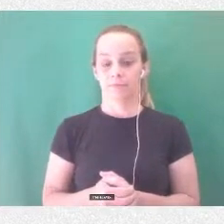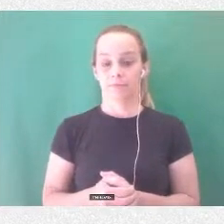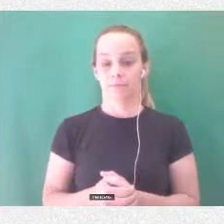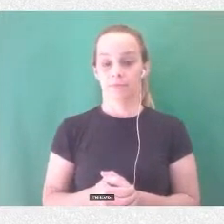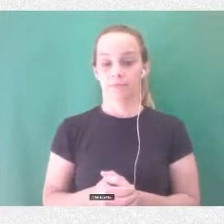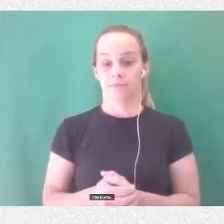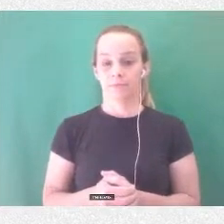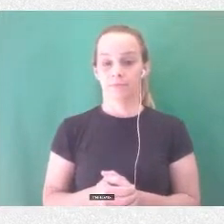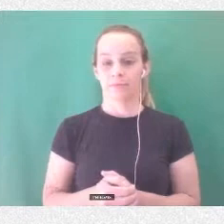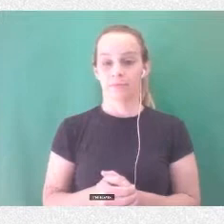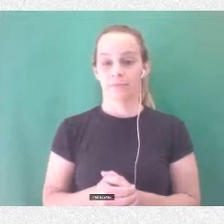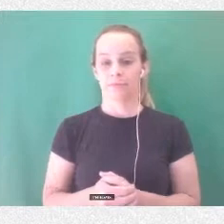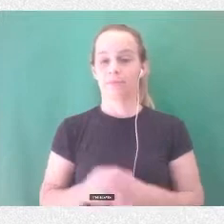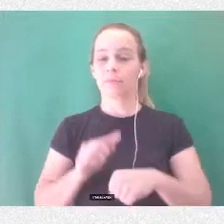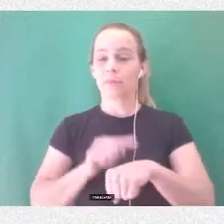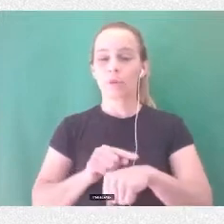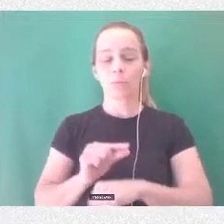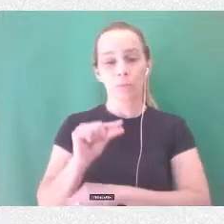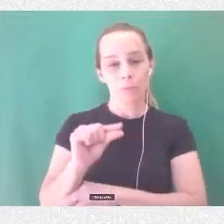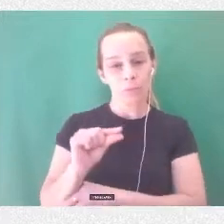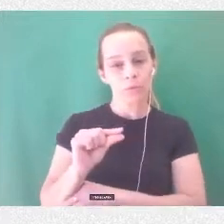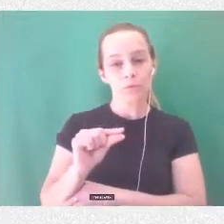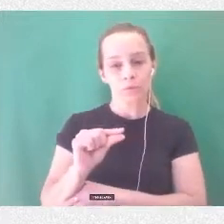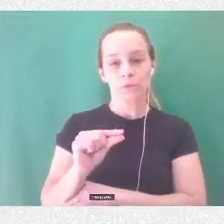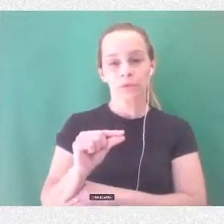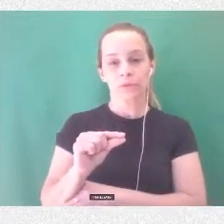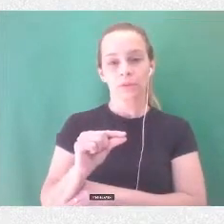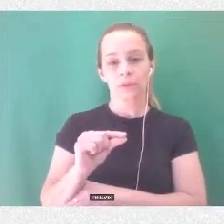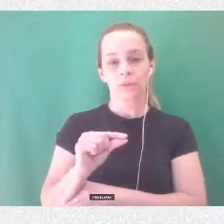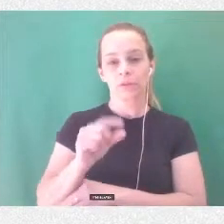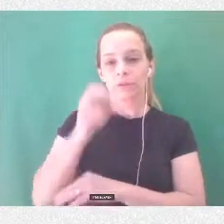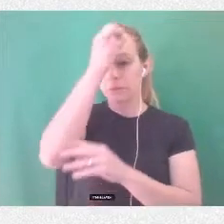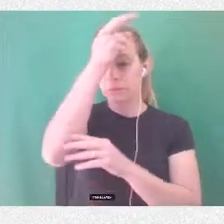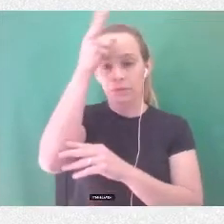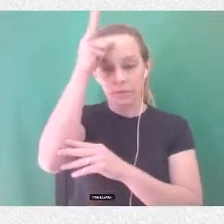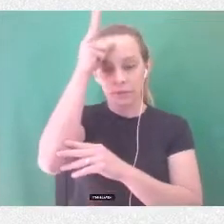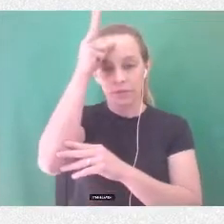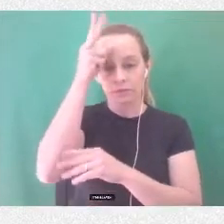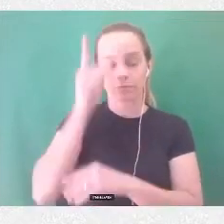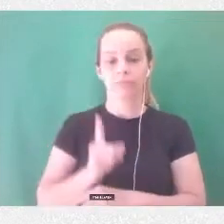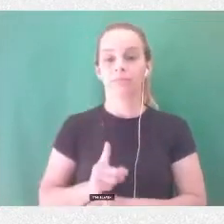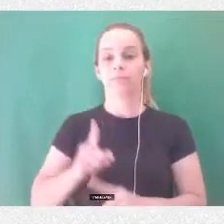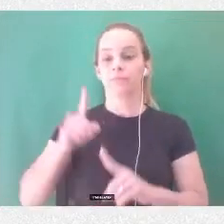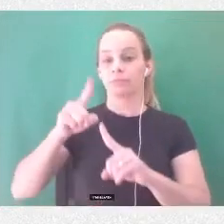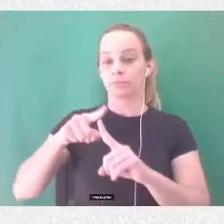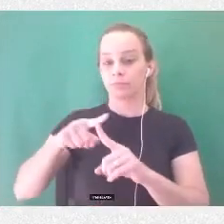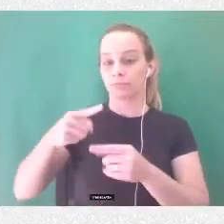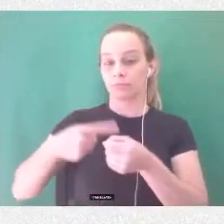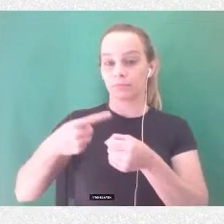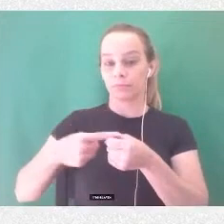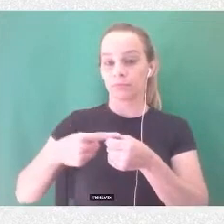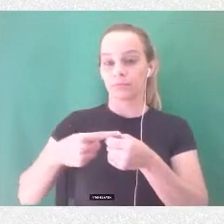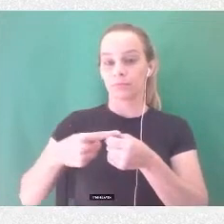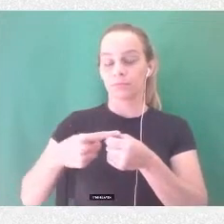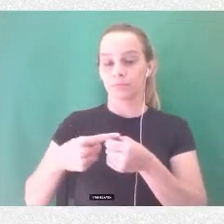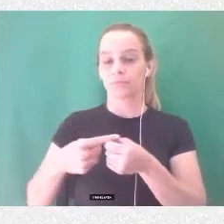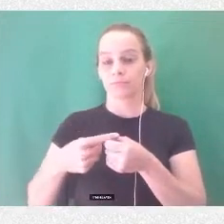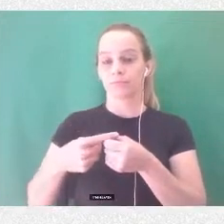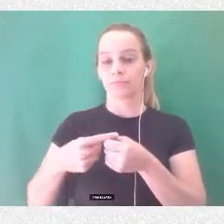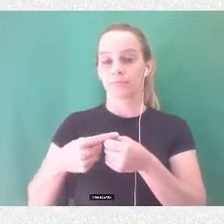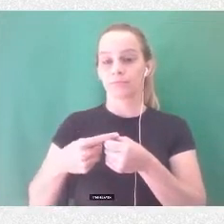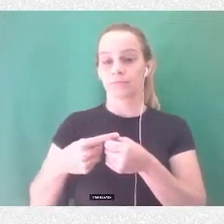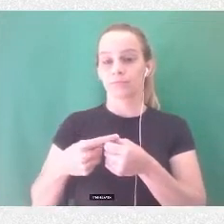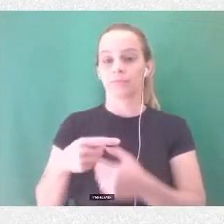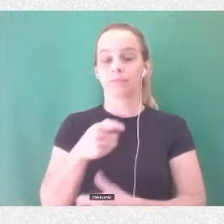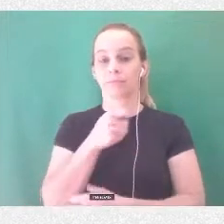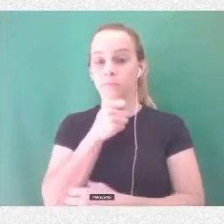Só alguns instantes, pessoal. O pessoal lá da Prefeitura de Toledo vai realizar a transmissão, ligar o